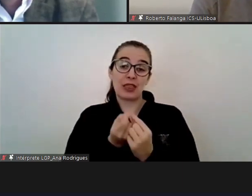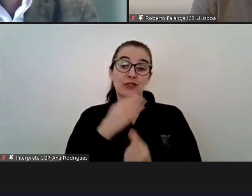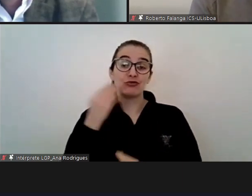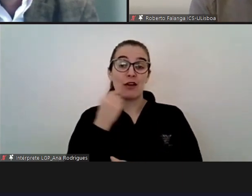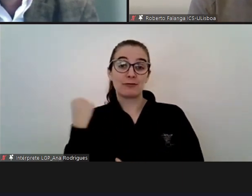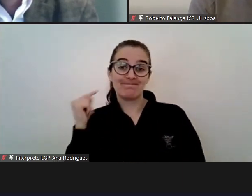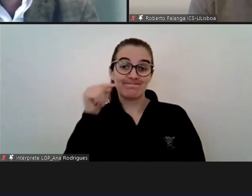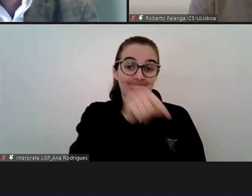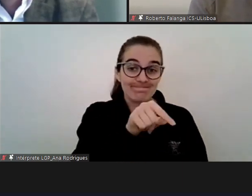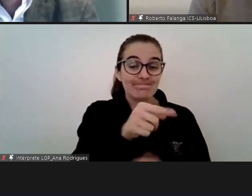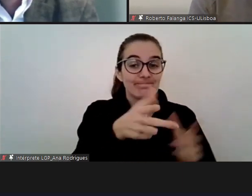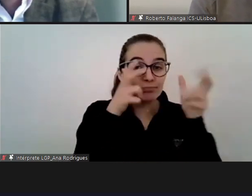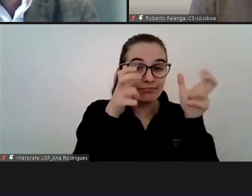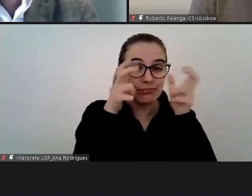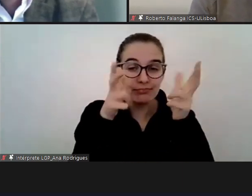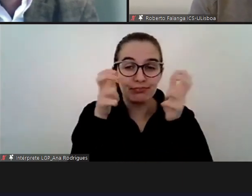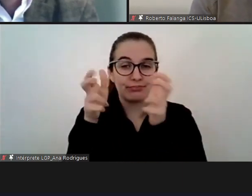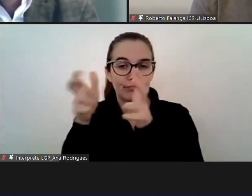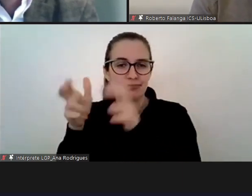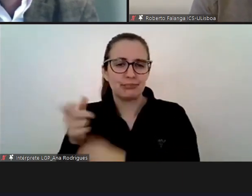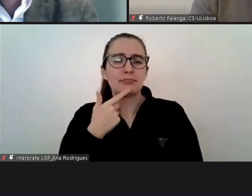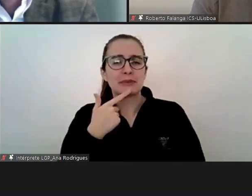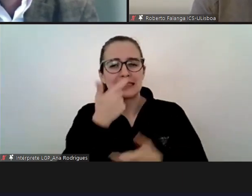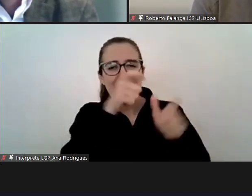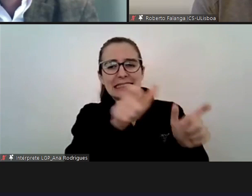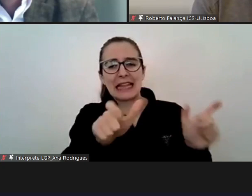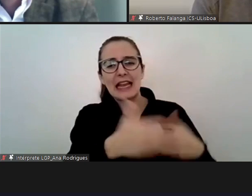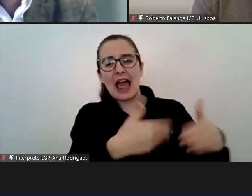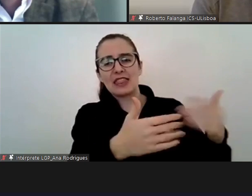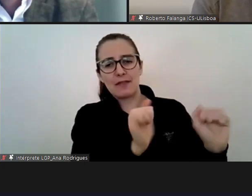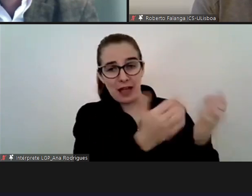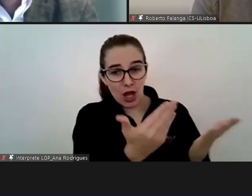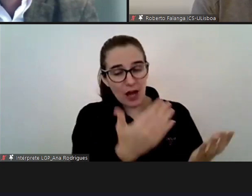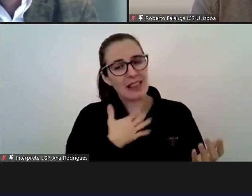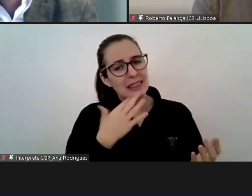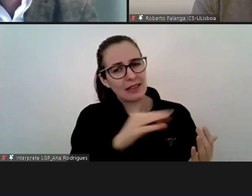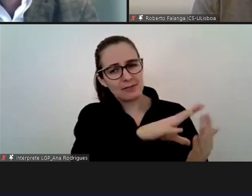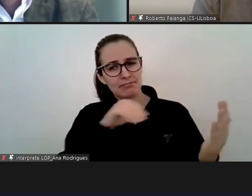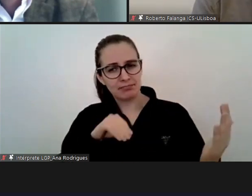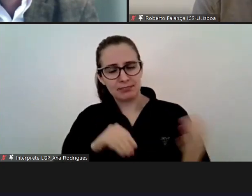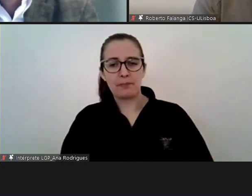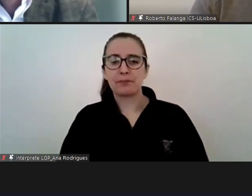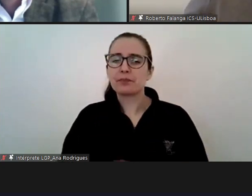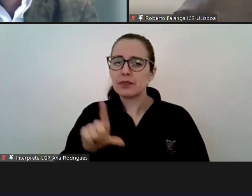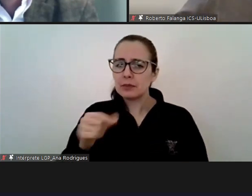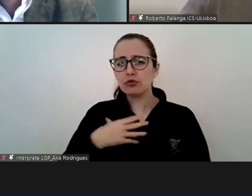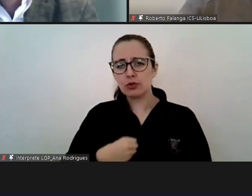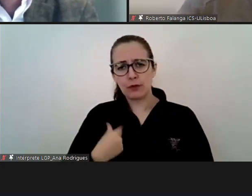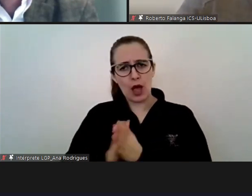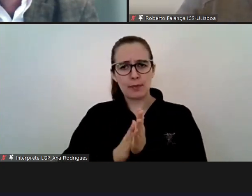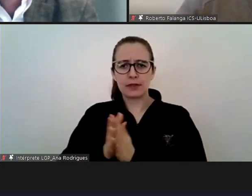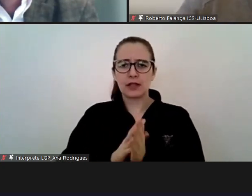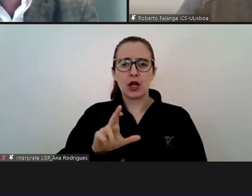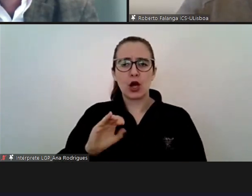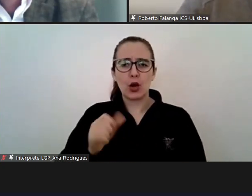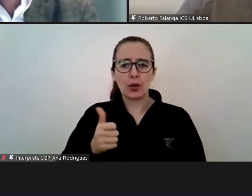exercer a sua cidadania, digamos. E já agora, eu gostaria de perguntar ao Roberto, e onde é que são esses sítios